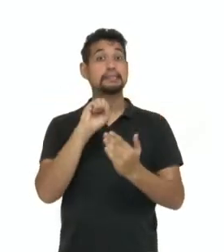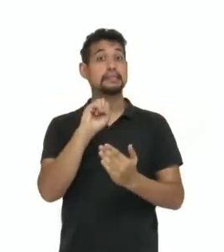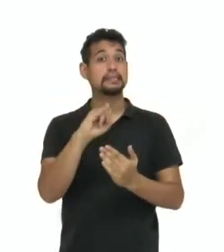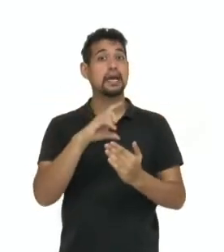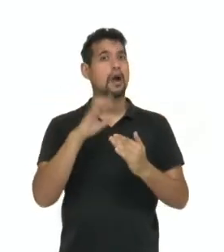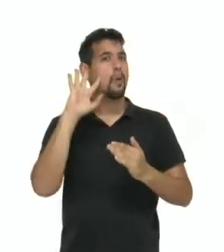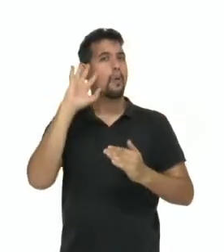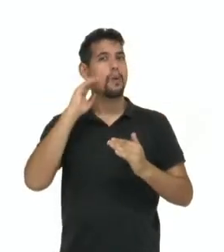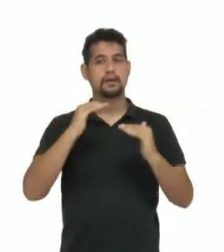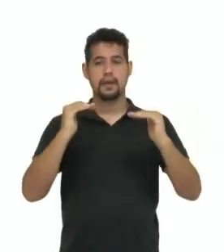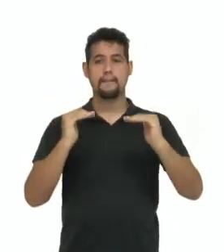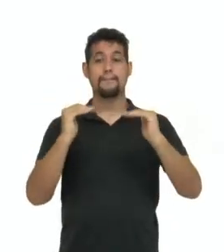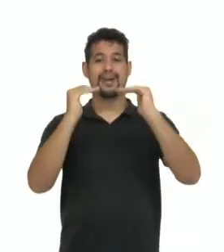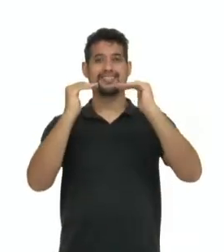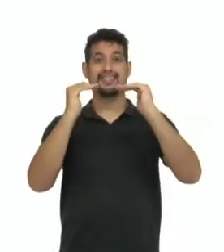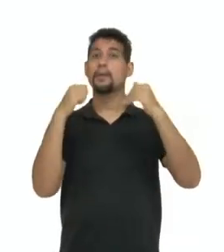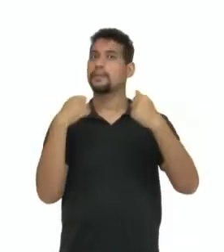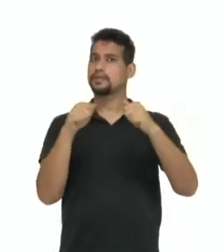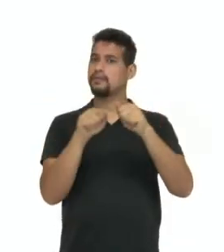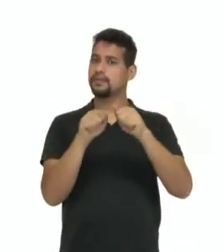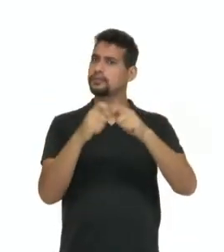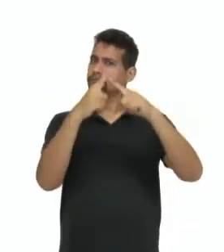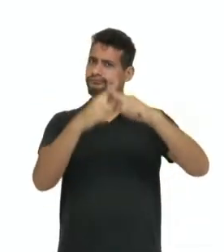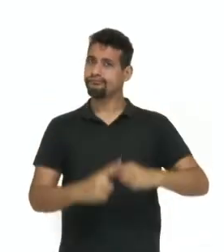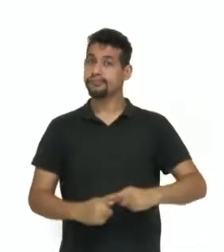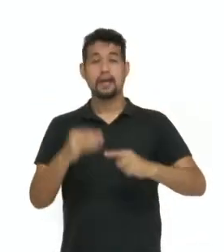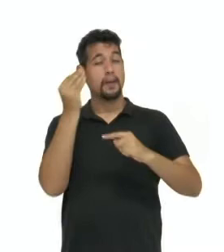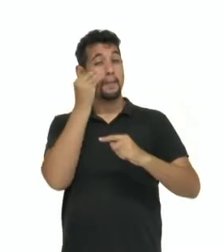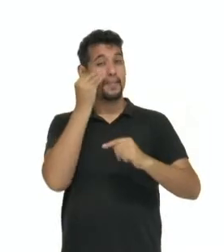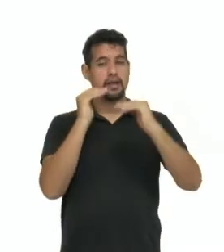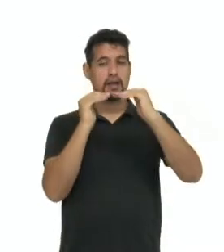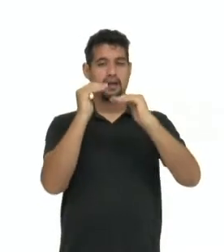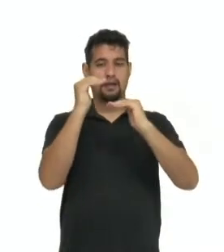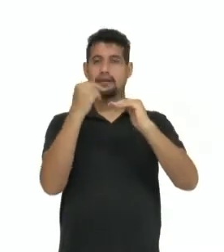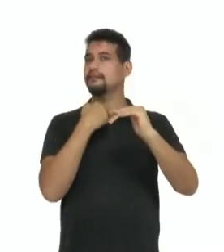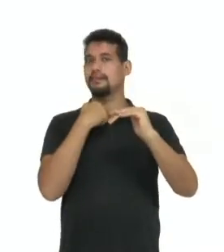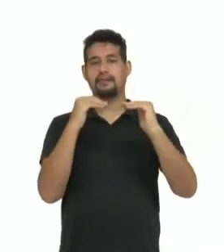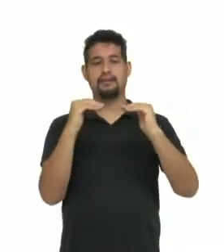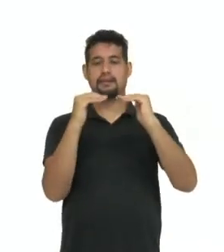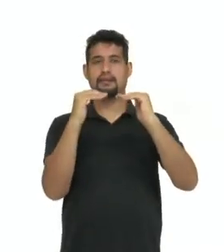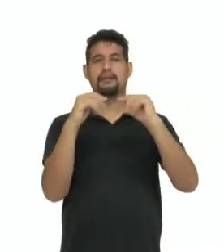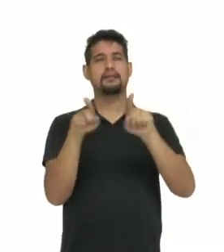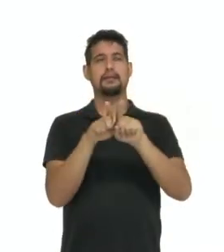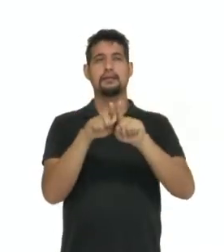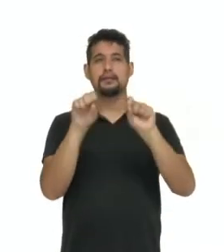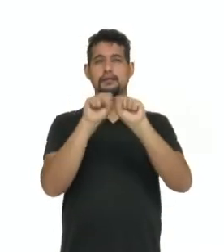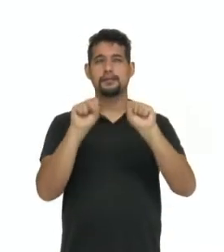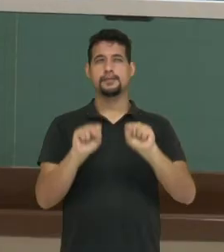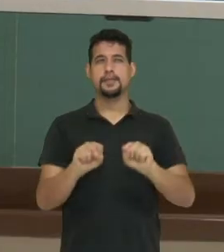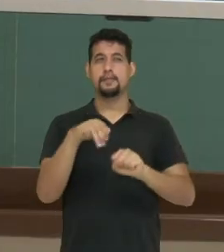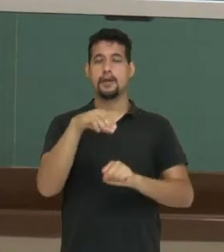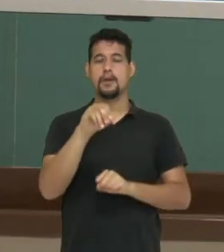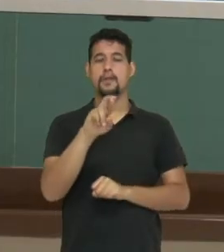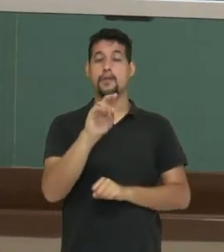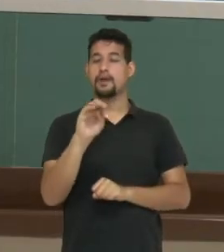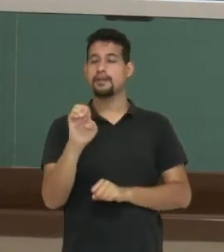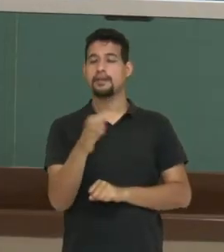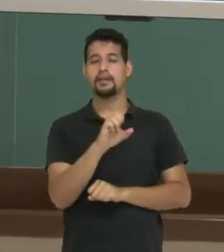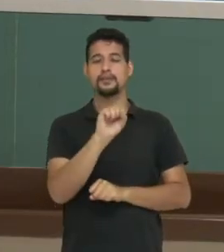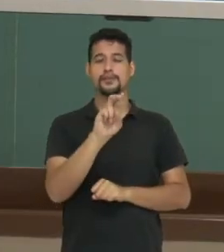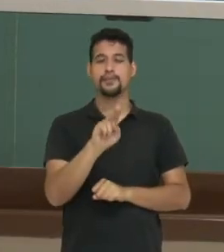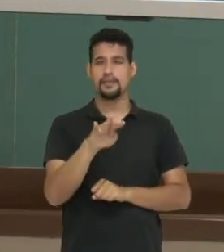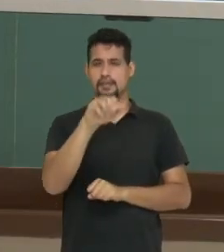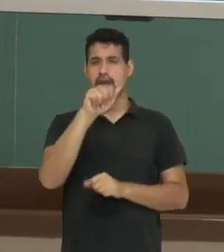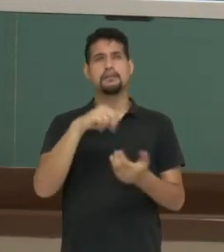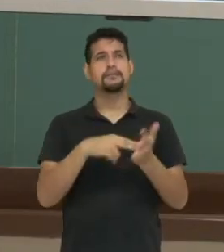realizado mais um round de 2 minutos com sistema de morte súbita. Então, como está dizendo,